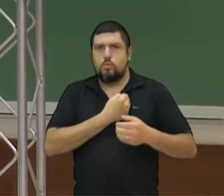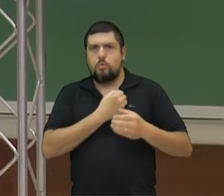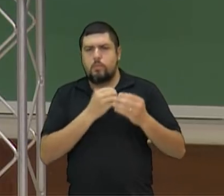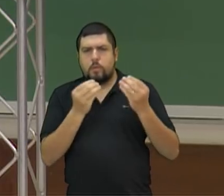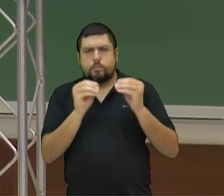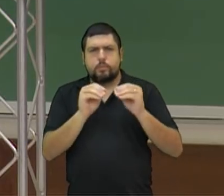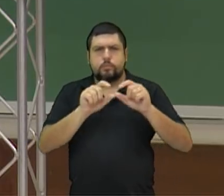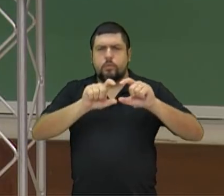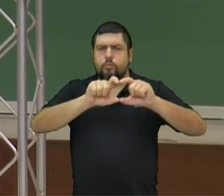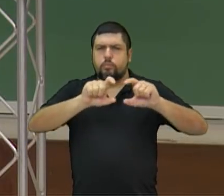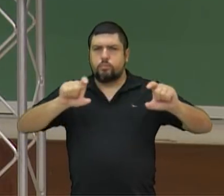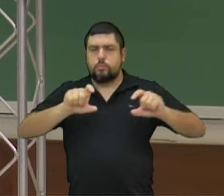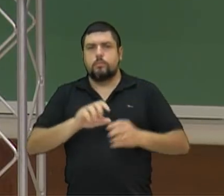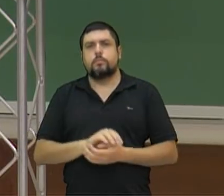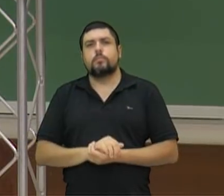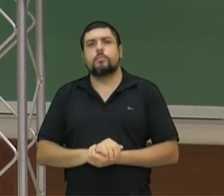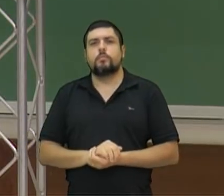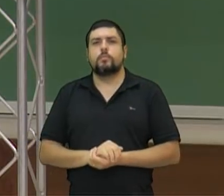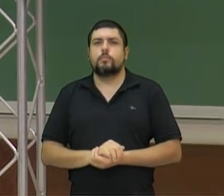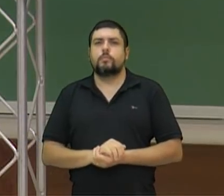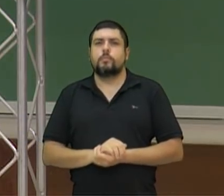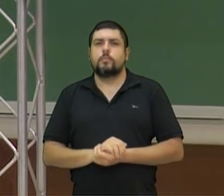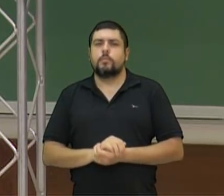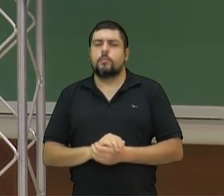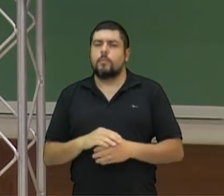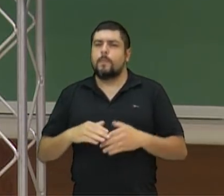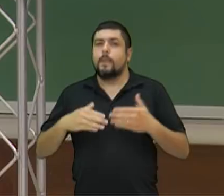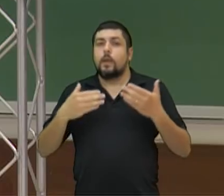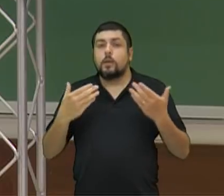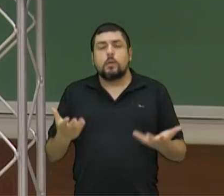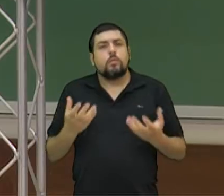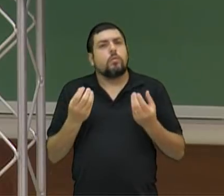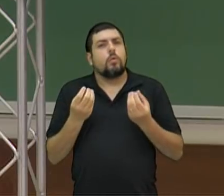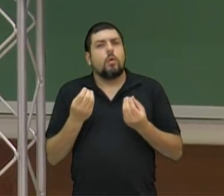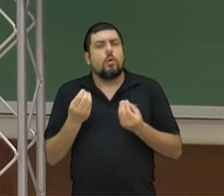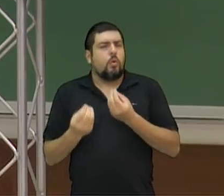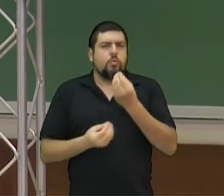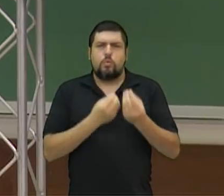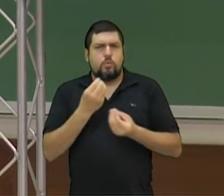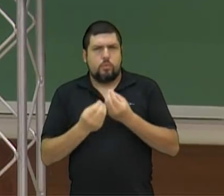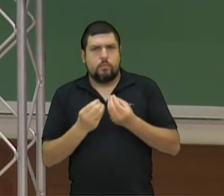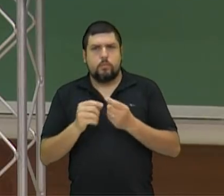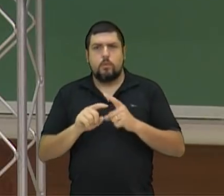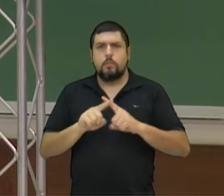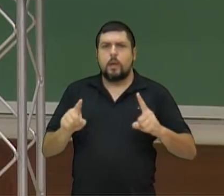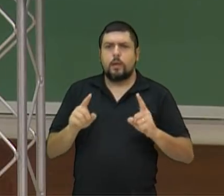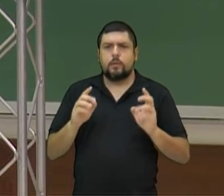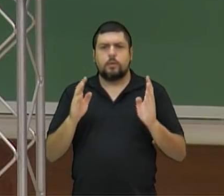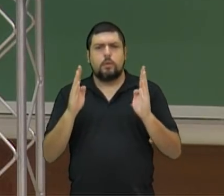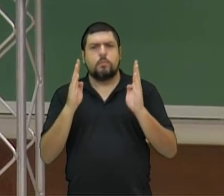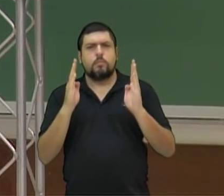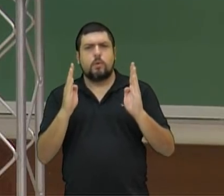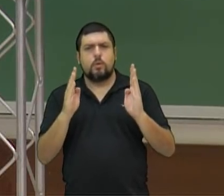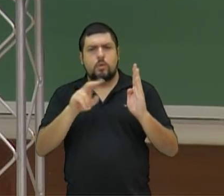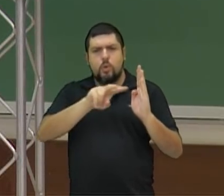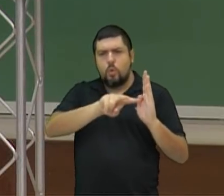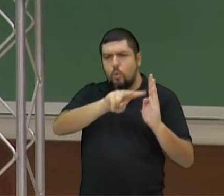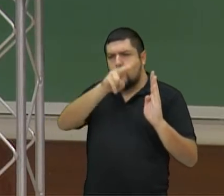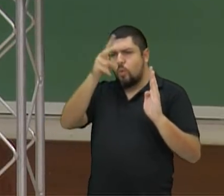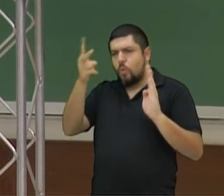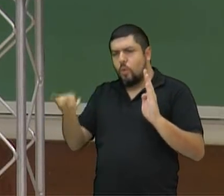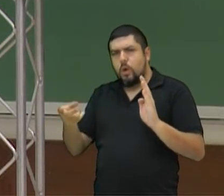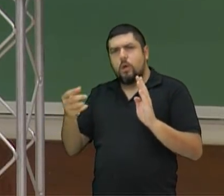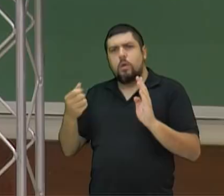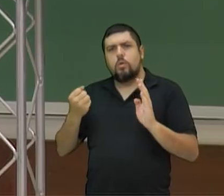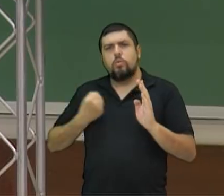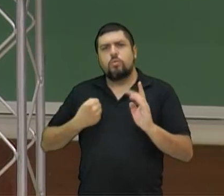dessa definição. Bom, como que essa definição... Ah, mas professora, módulo é um negócio que deixa o número positivo. Como